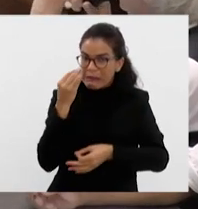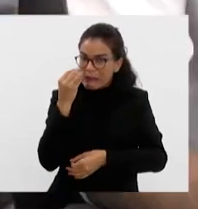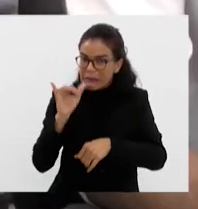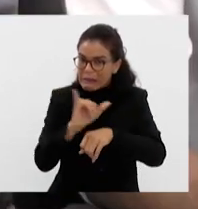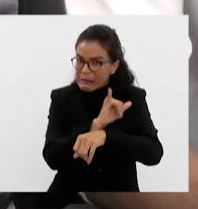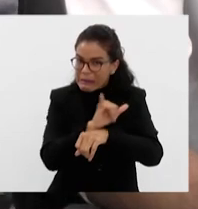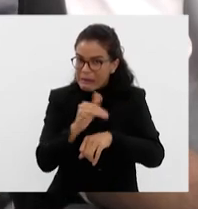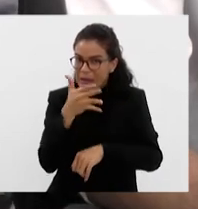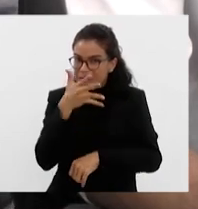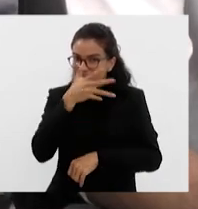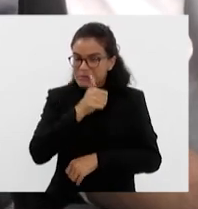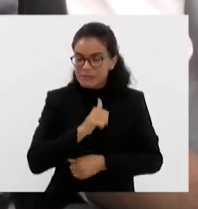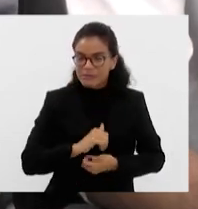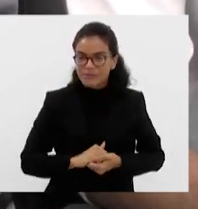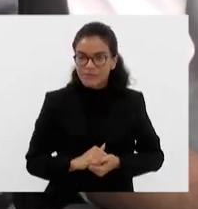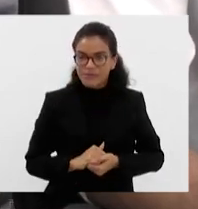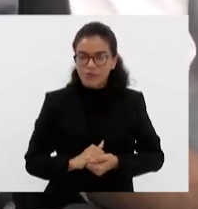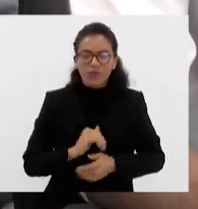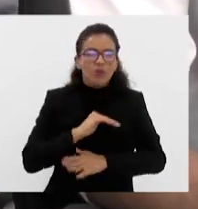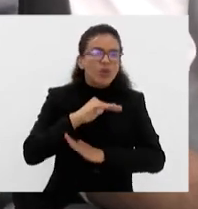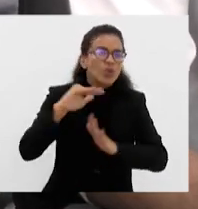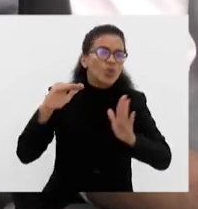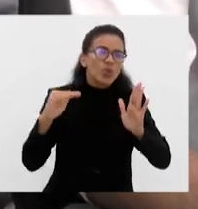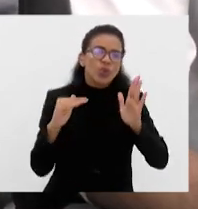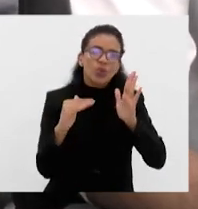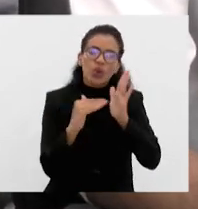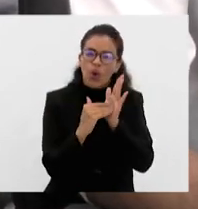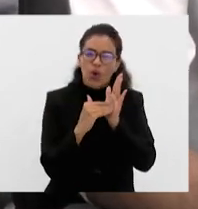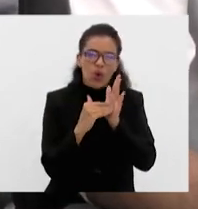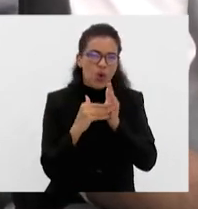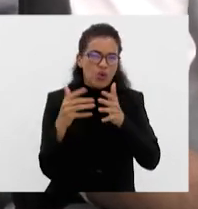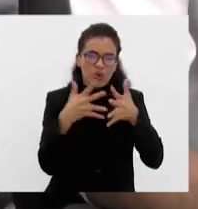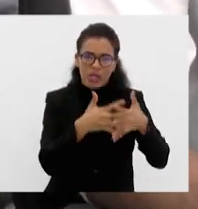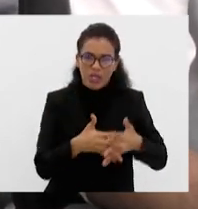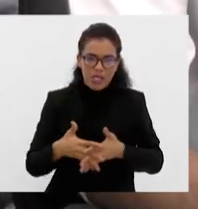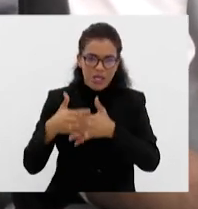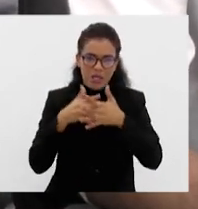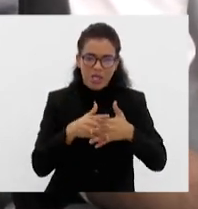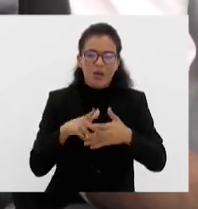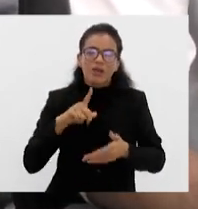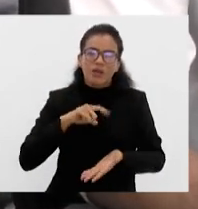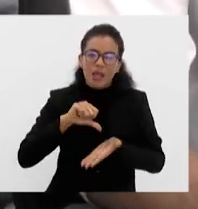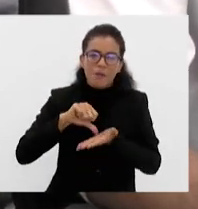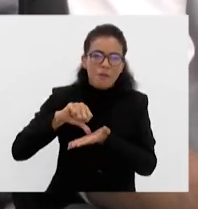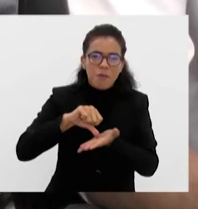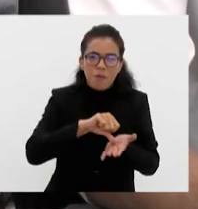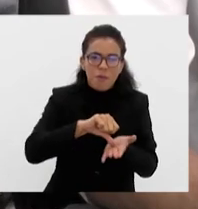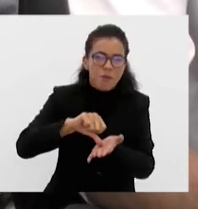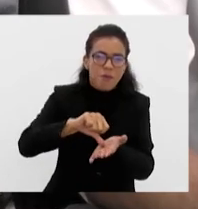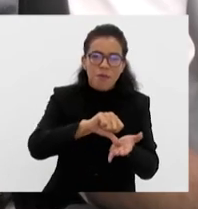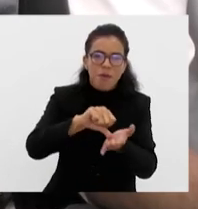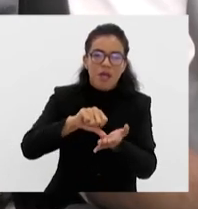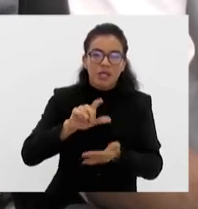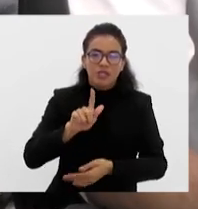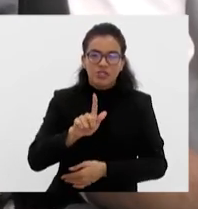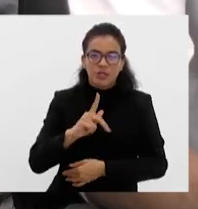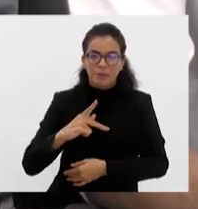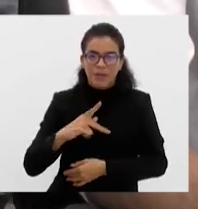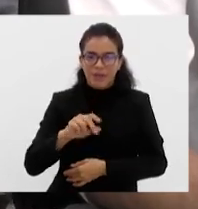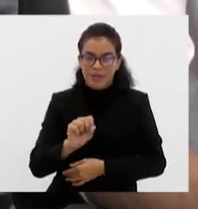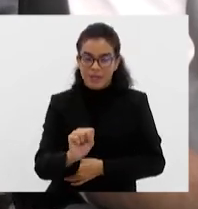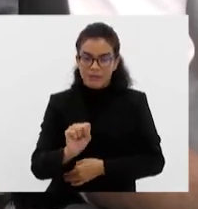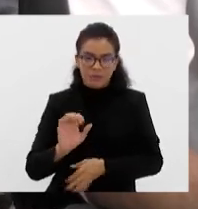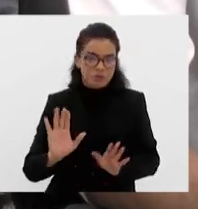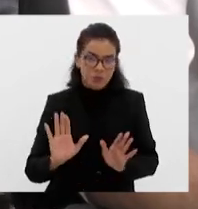maneira. Todo caminhão, hoje em dia, tem um GPS. Sim. Tem um GPS, ele está seguindo lá. Ou seja, isso não